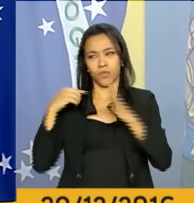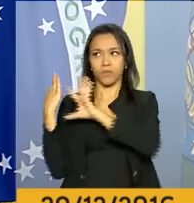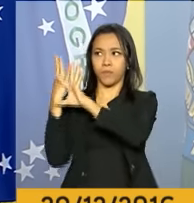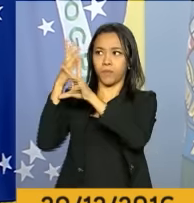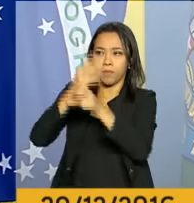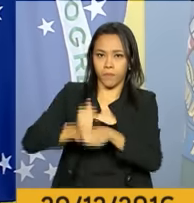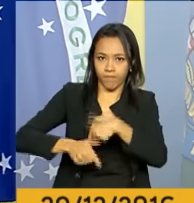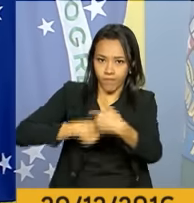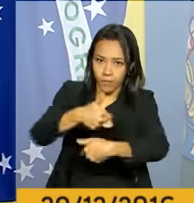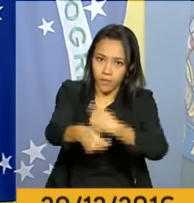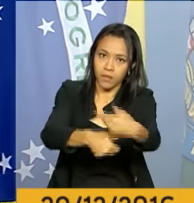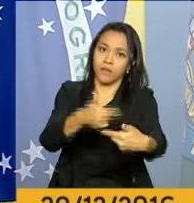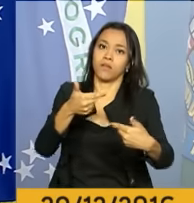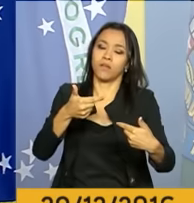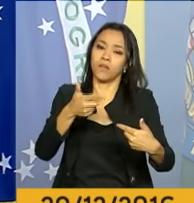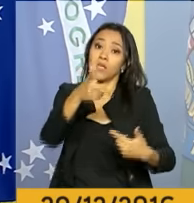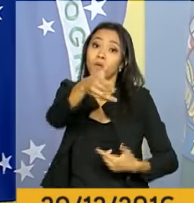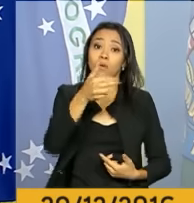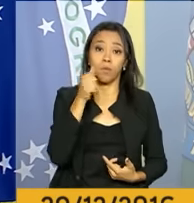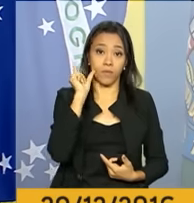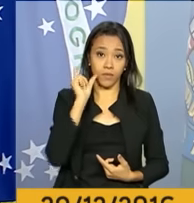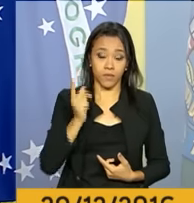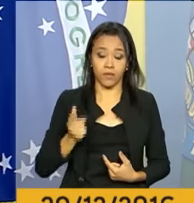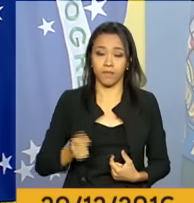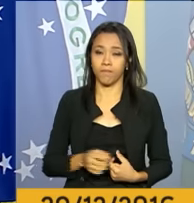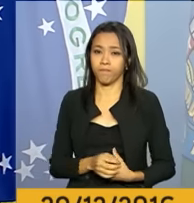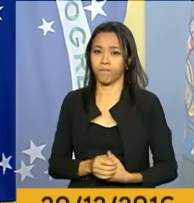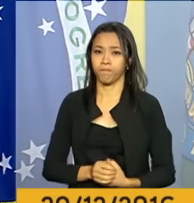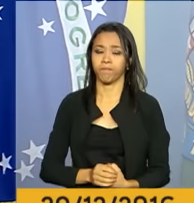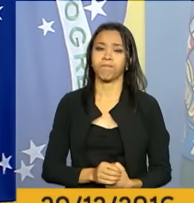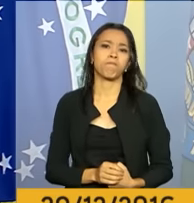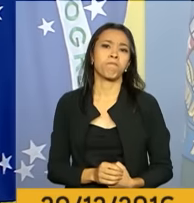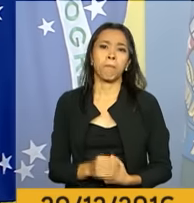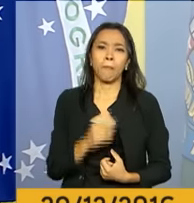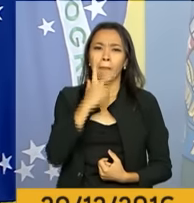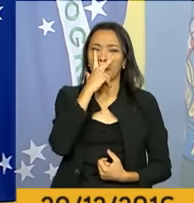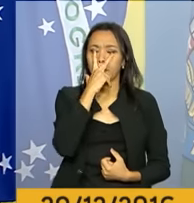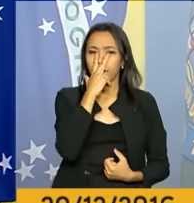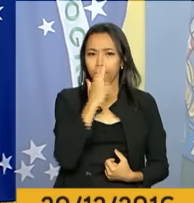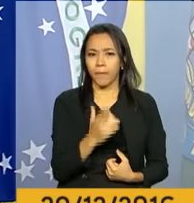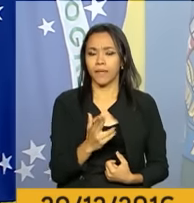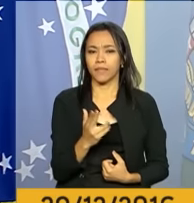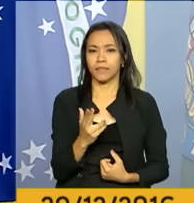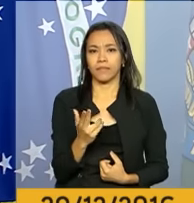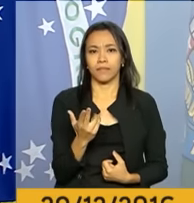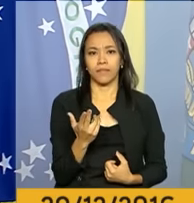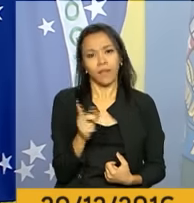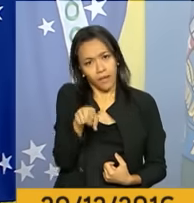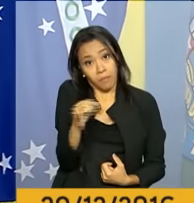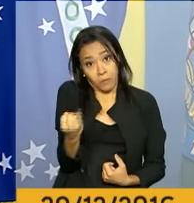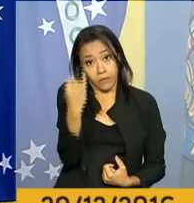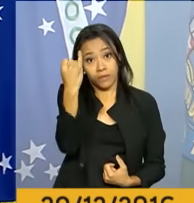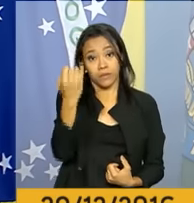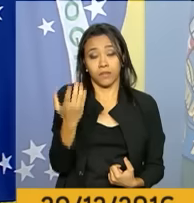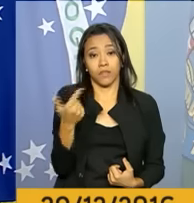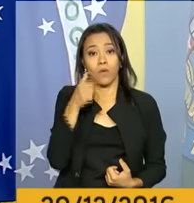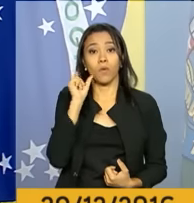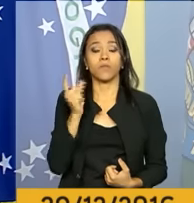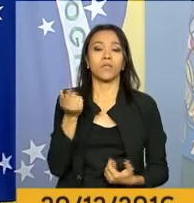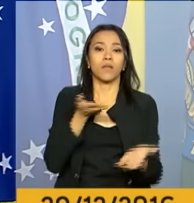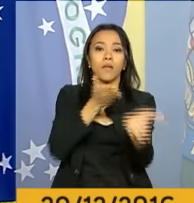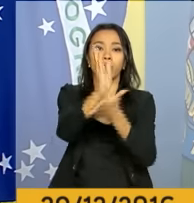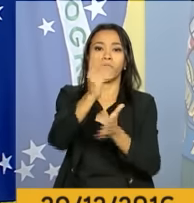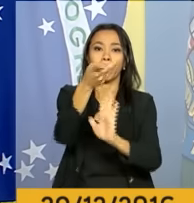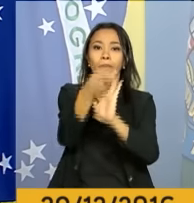eh como ontem uma coisa mais parece trivial mas importantíssima nós eh aprovamos